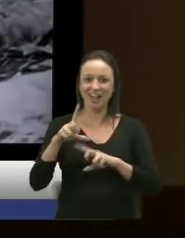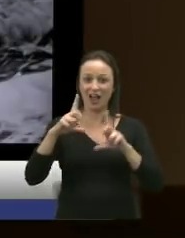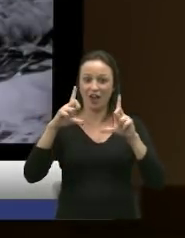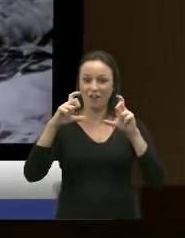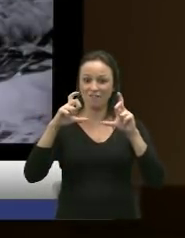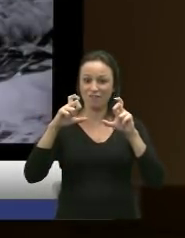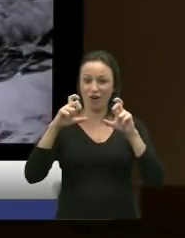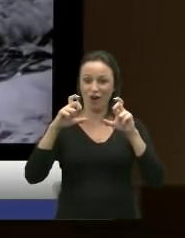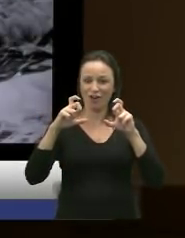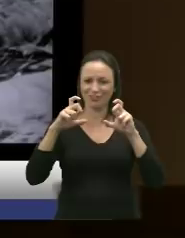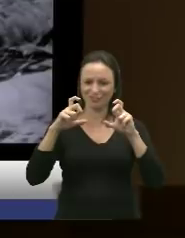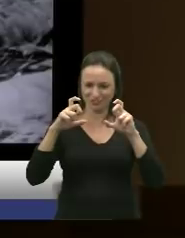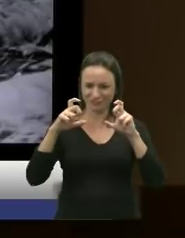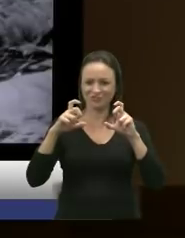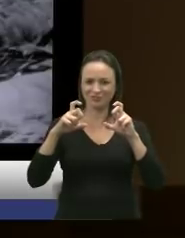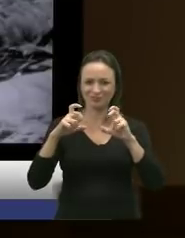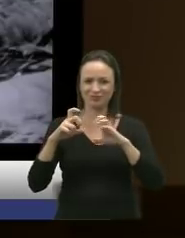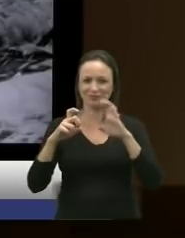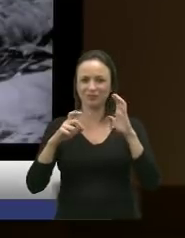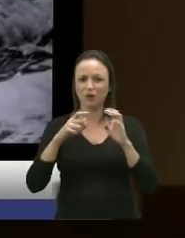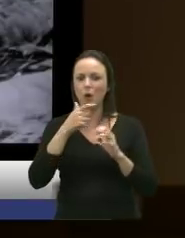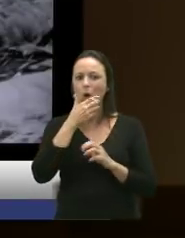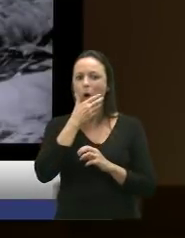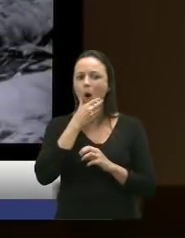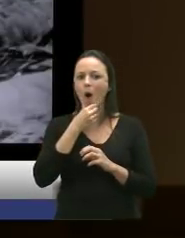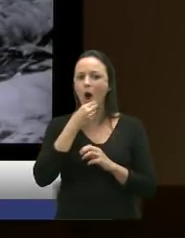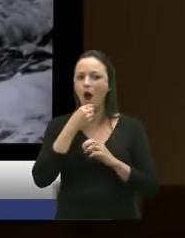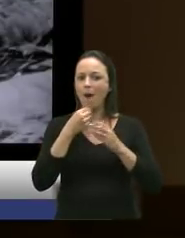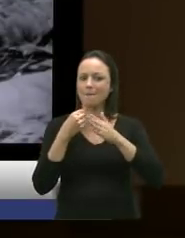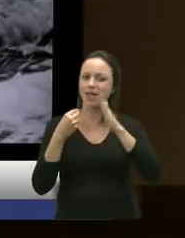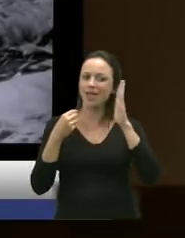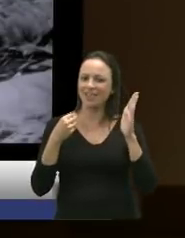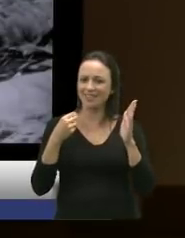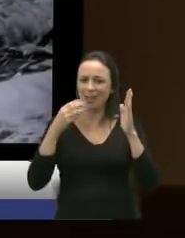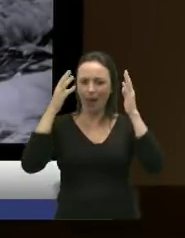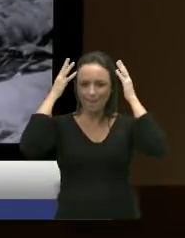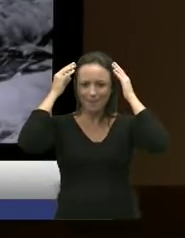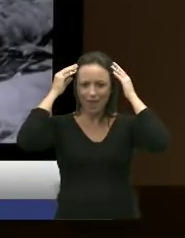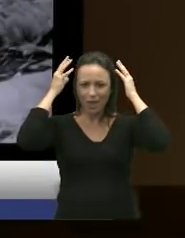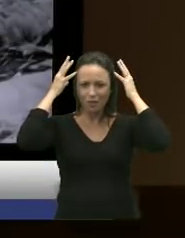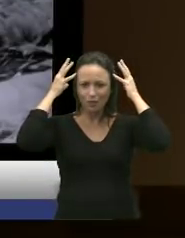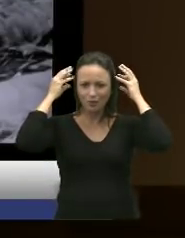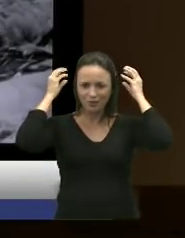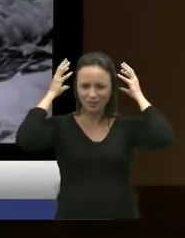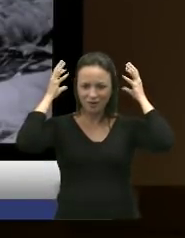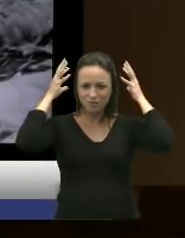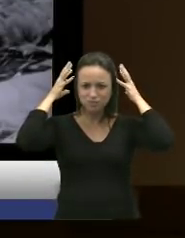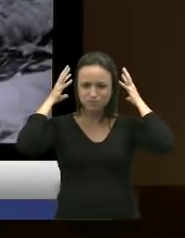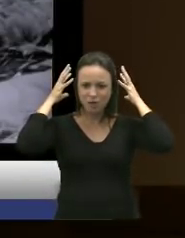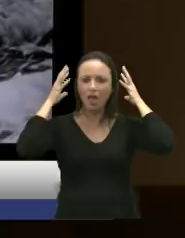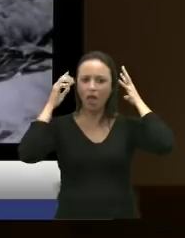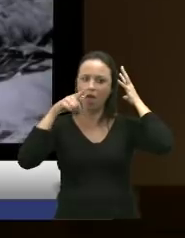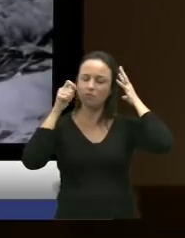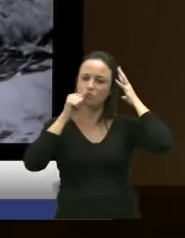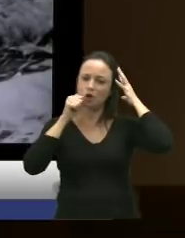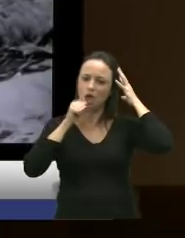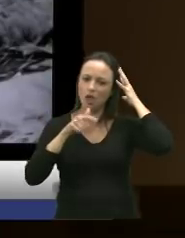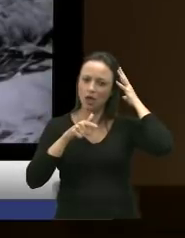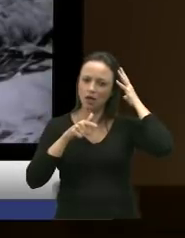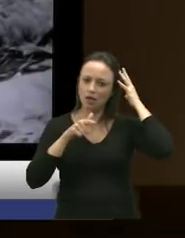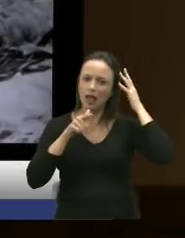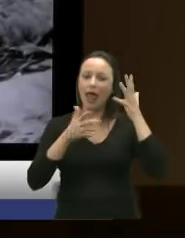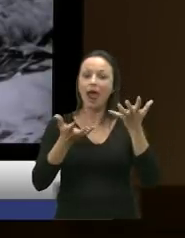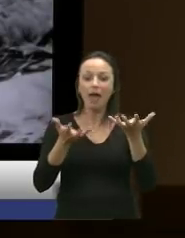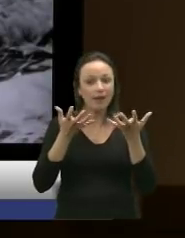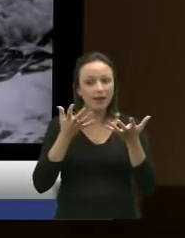esquerda é um homem de cabelo mais comprido, porque na verdade é uma mulher. Ela que se disfarçou de